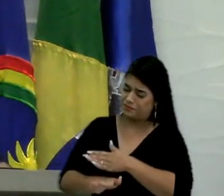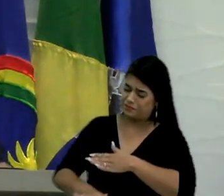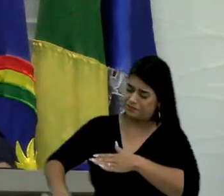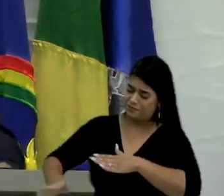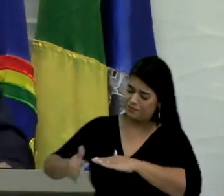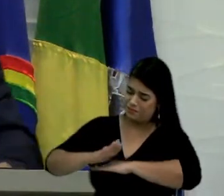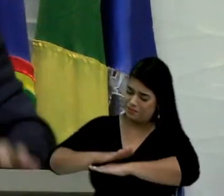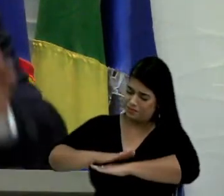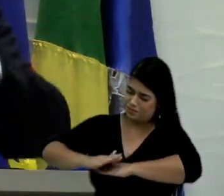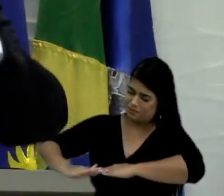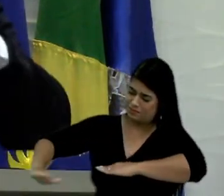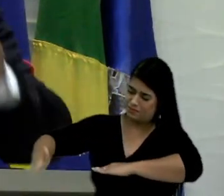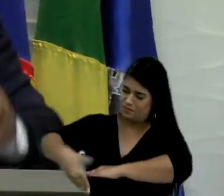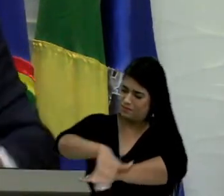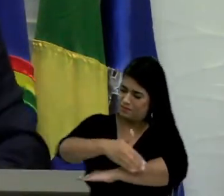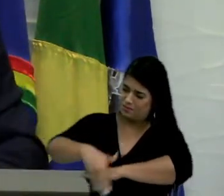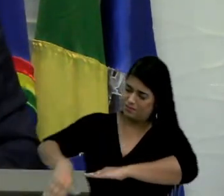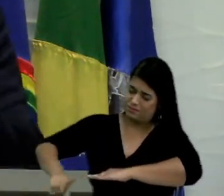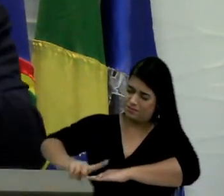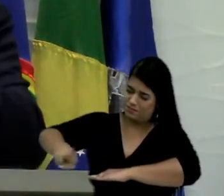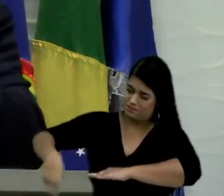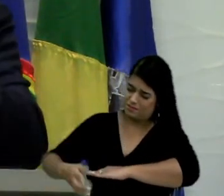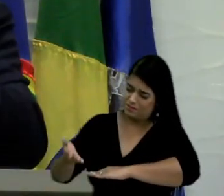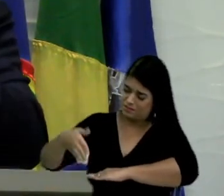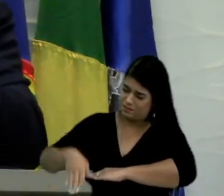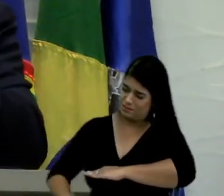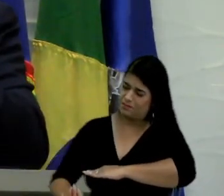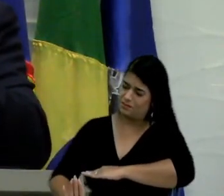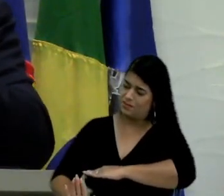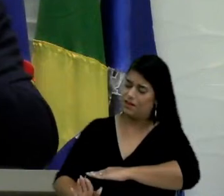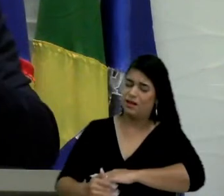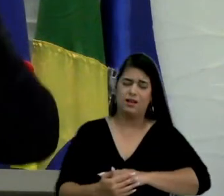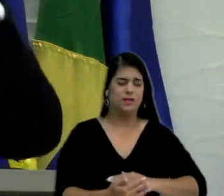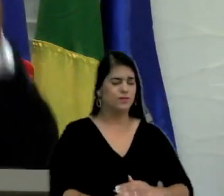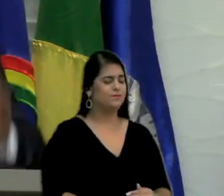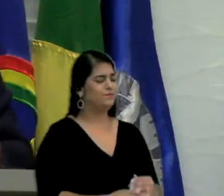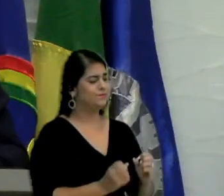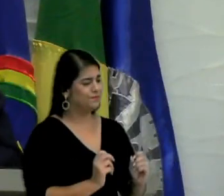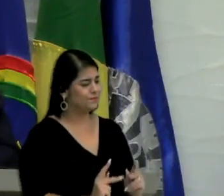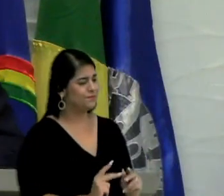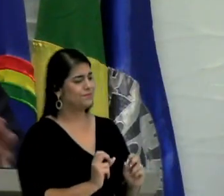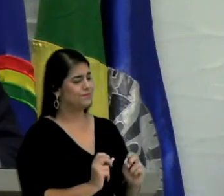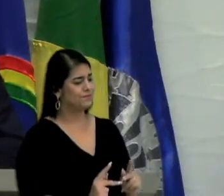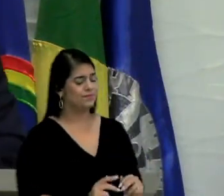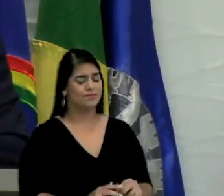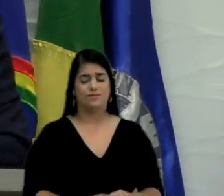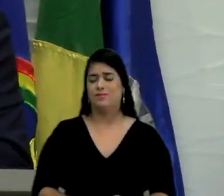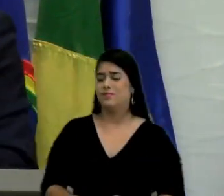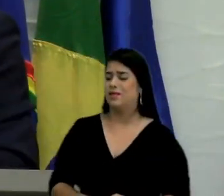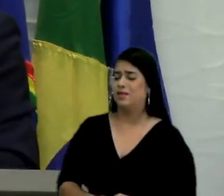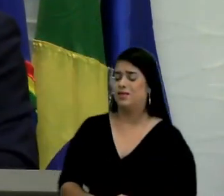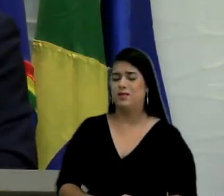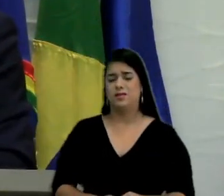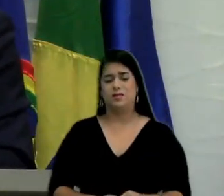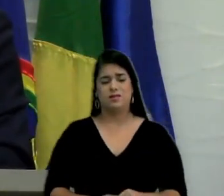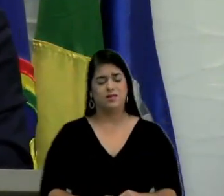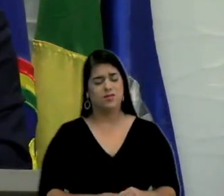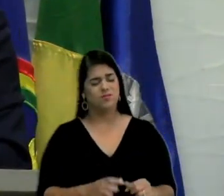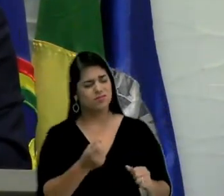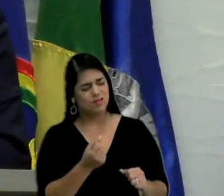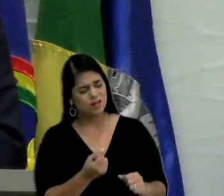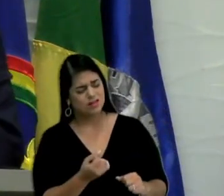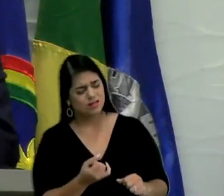abf ali De frente do mercado de Itamar Então ela me levantou e eu fui fazer a conta direito